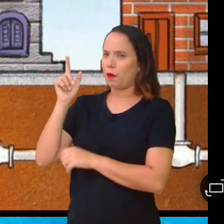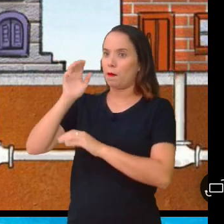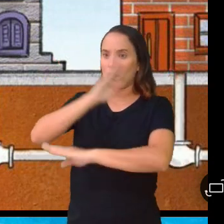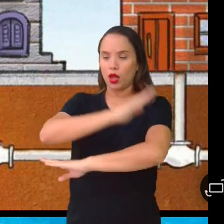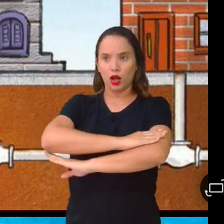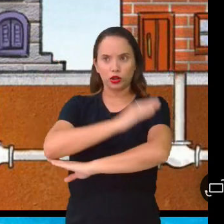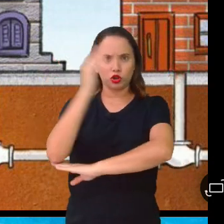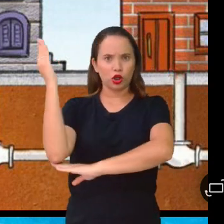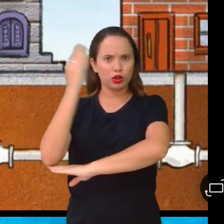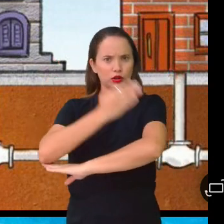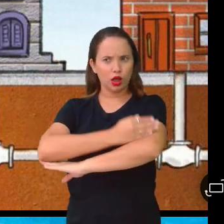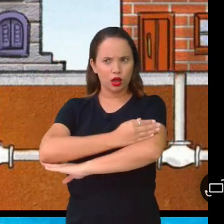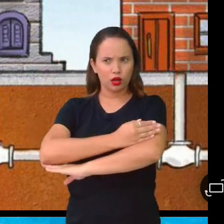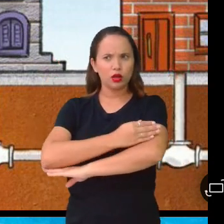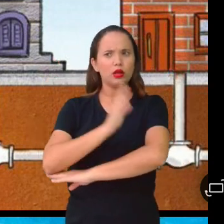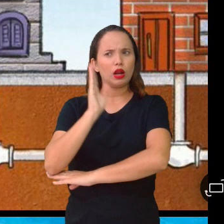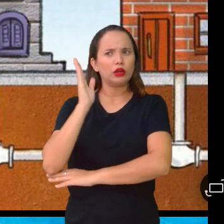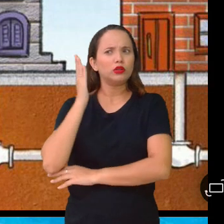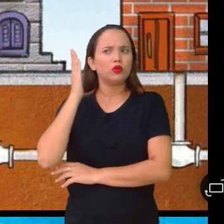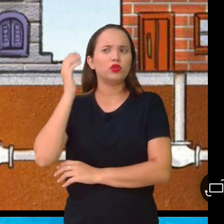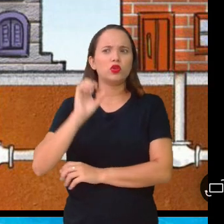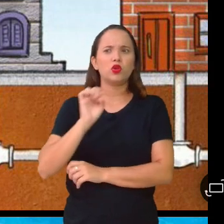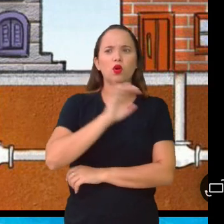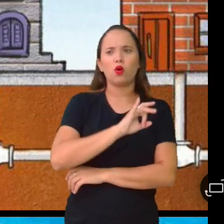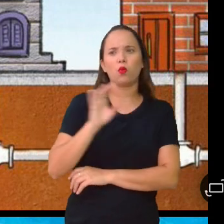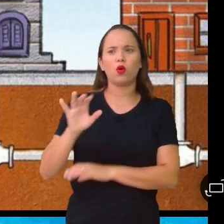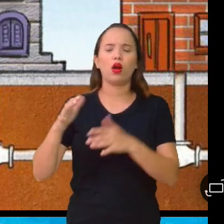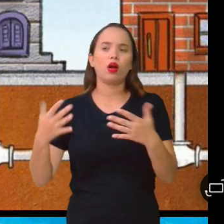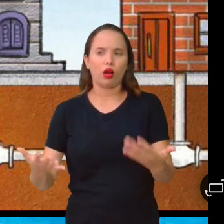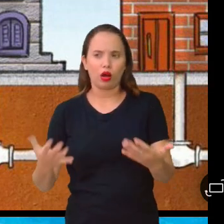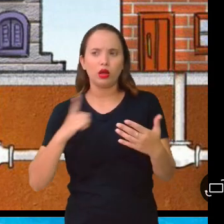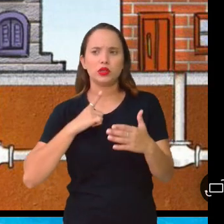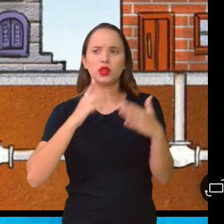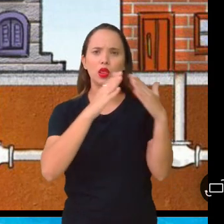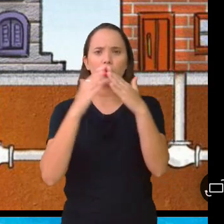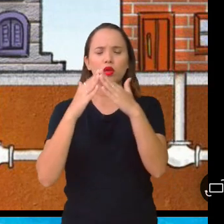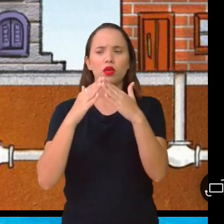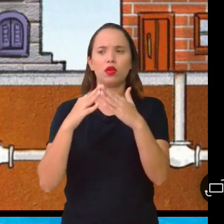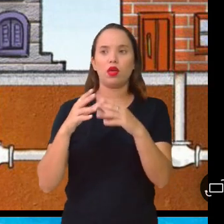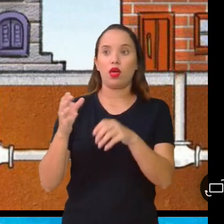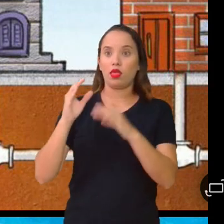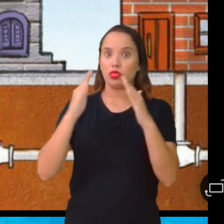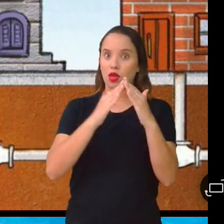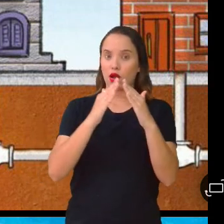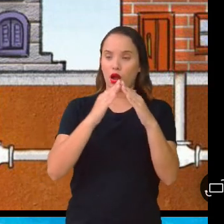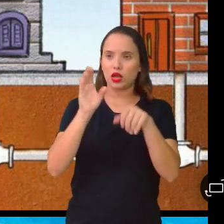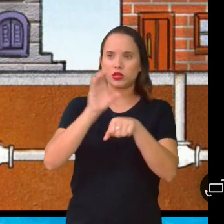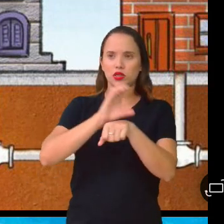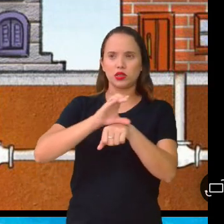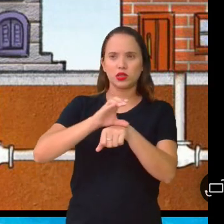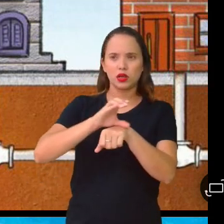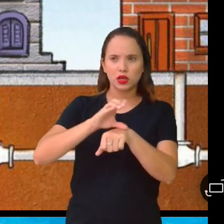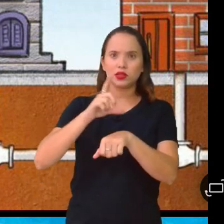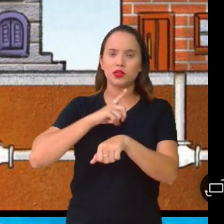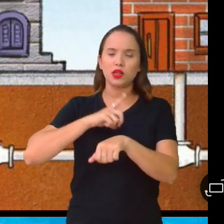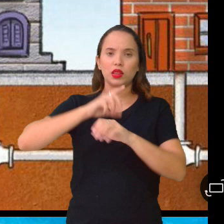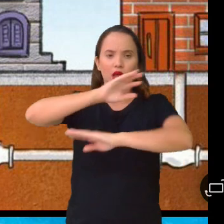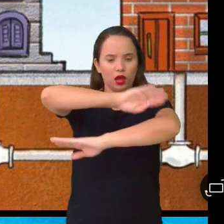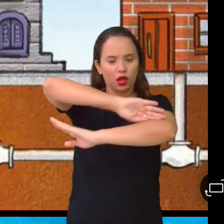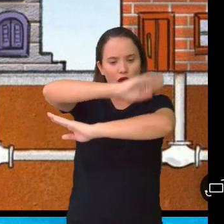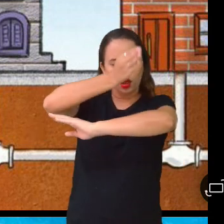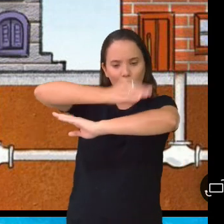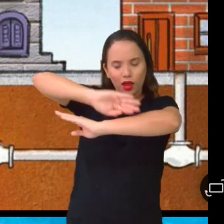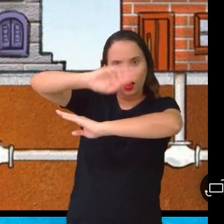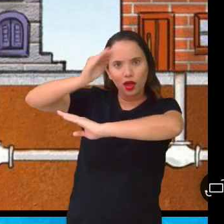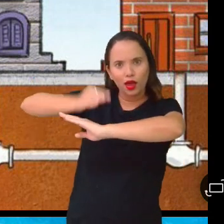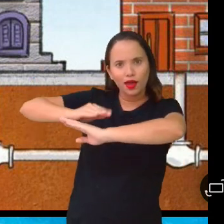observar quais são as casas de cada um. A gente vê que na casa cinza, tá vendo aí, duas corcovas, que é típica de